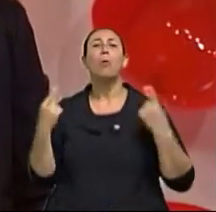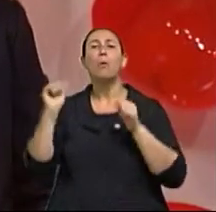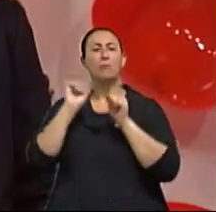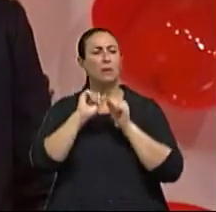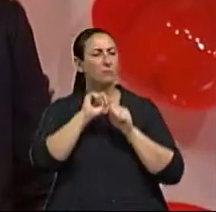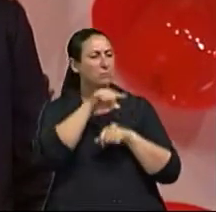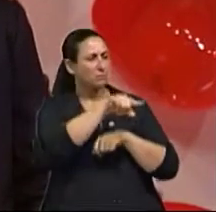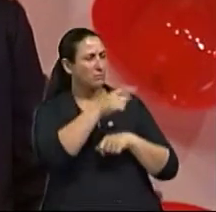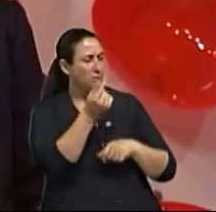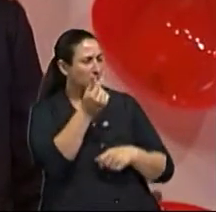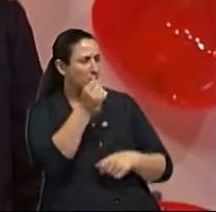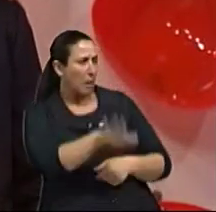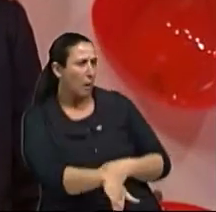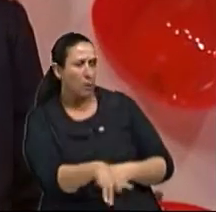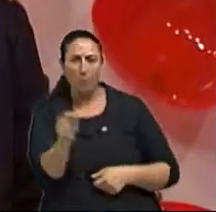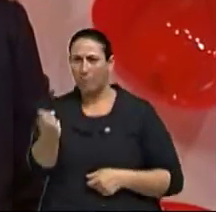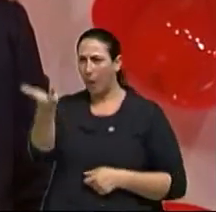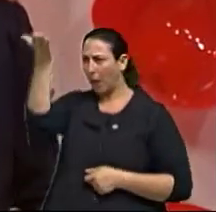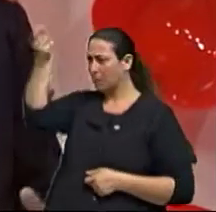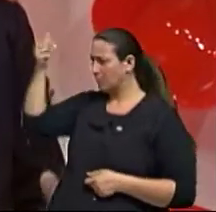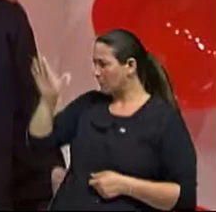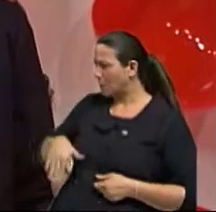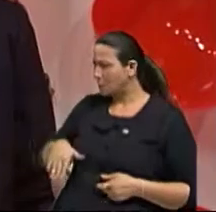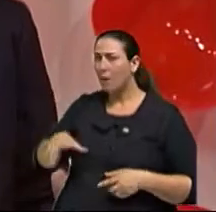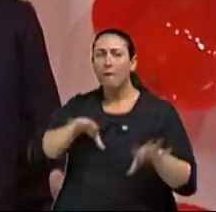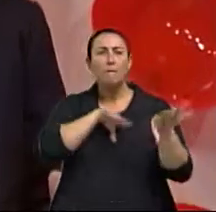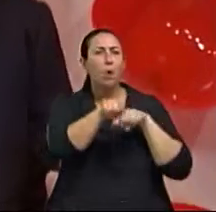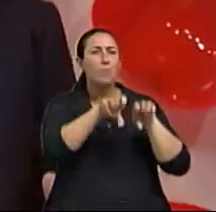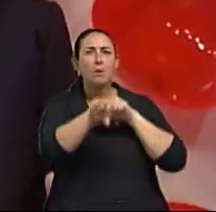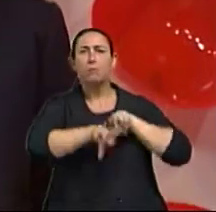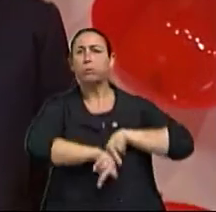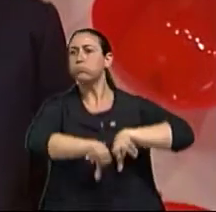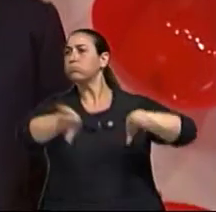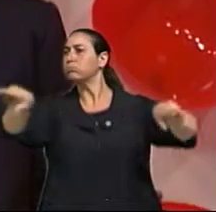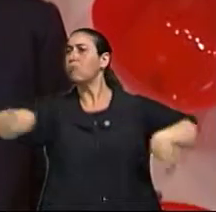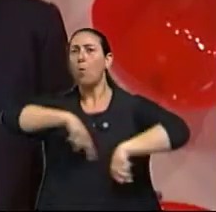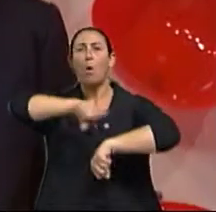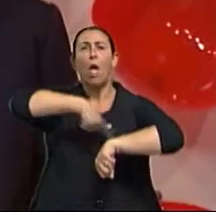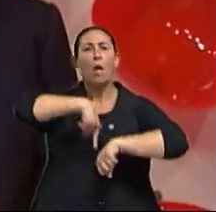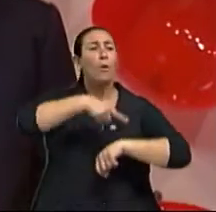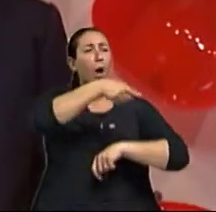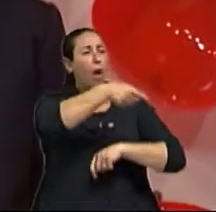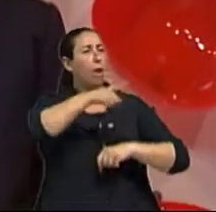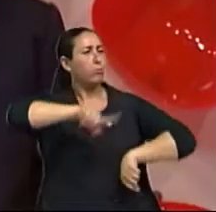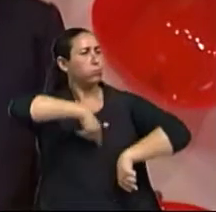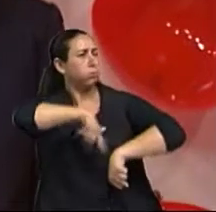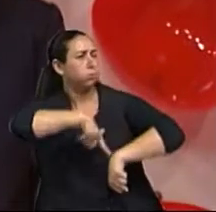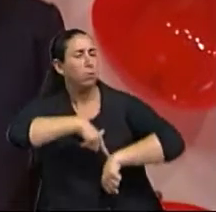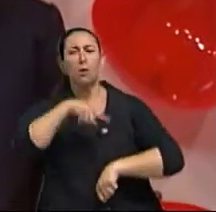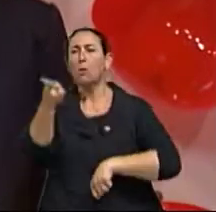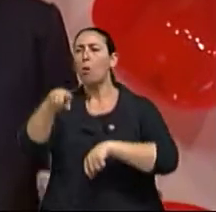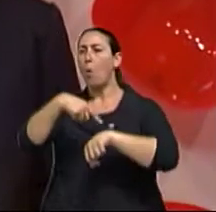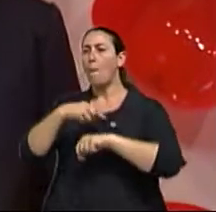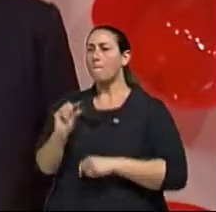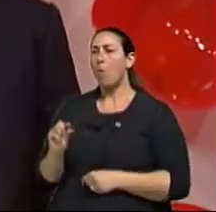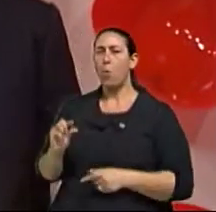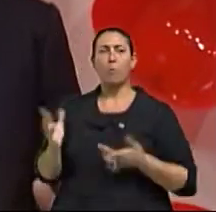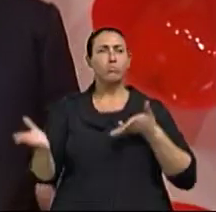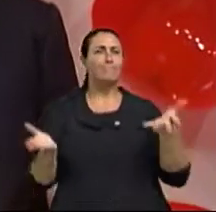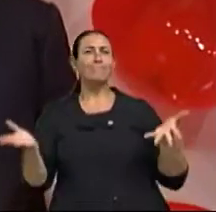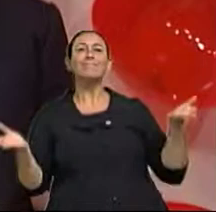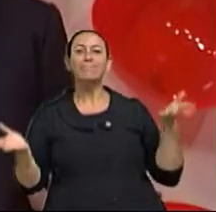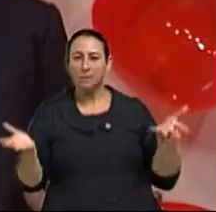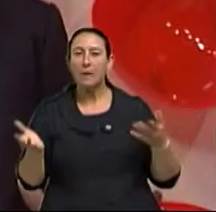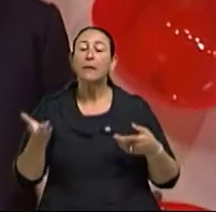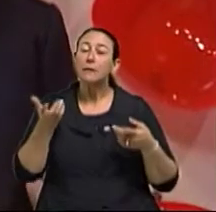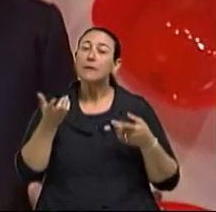acha melhor uhum. o seu curso de formação com cargas horárias múltiplas, né? Então, muitas vezes, insuficientes, né? Então, nós temos